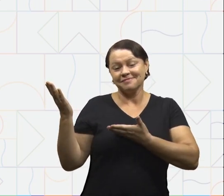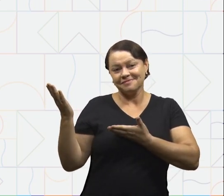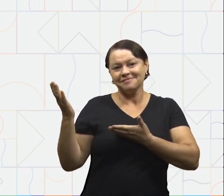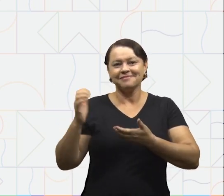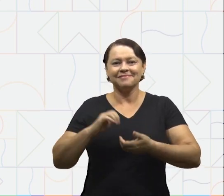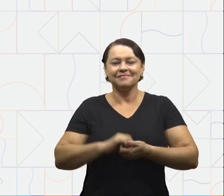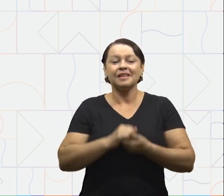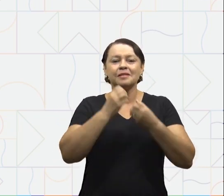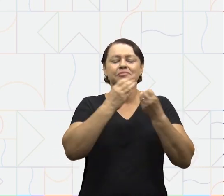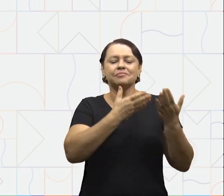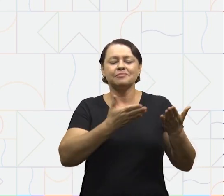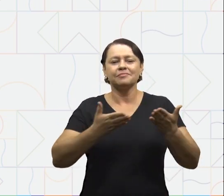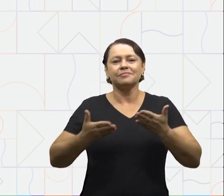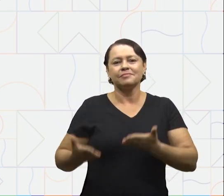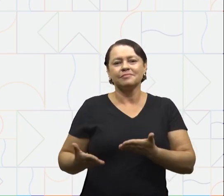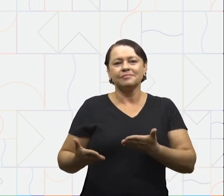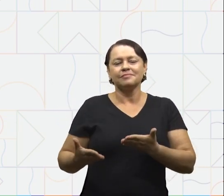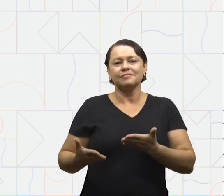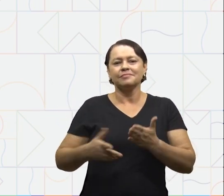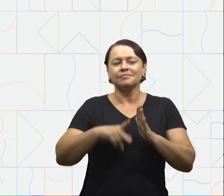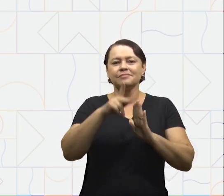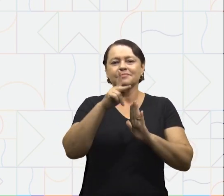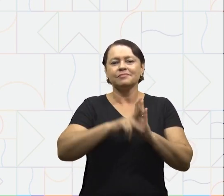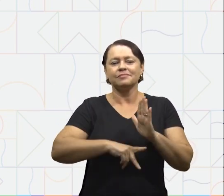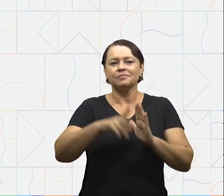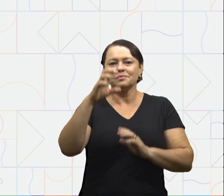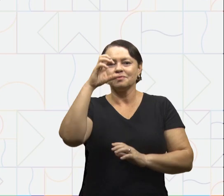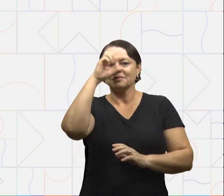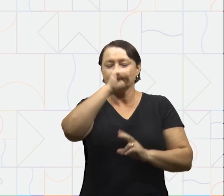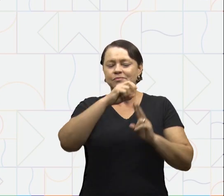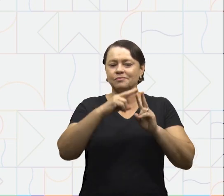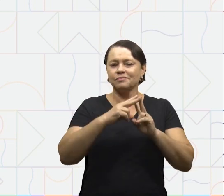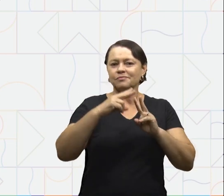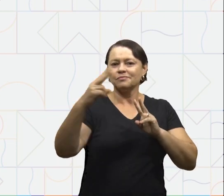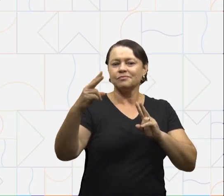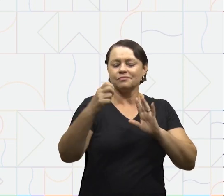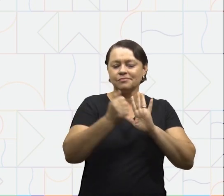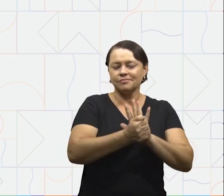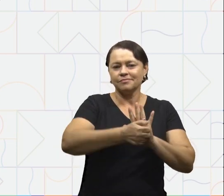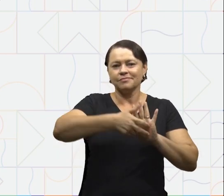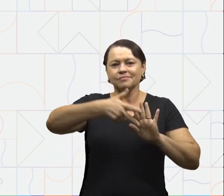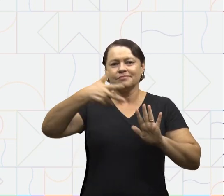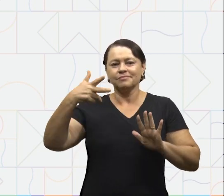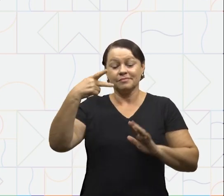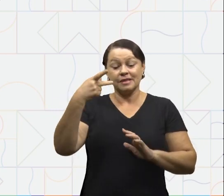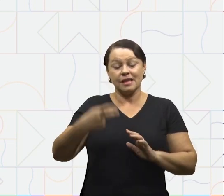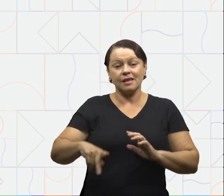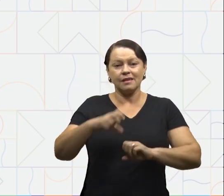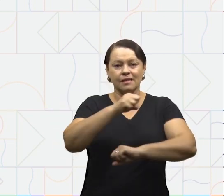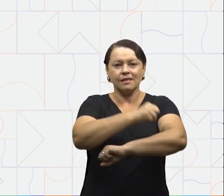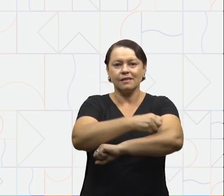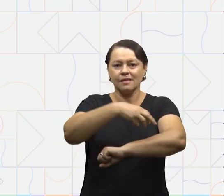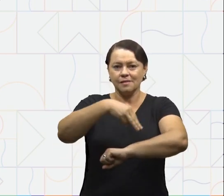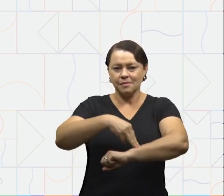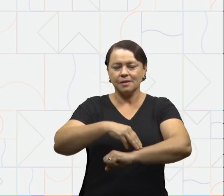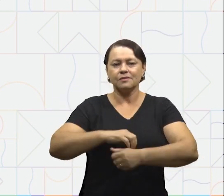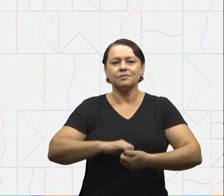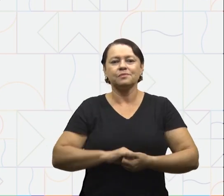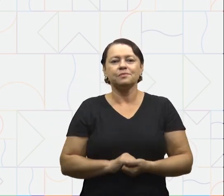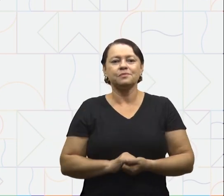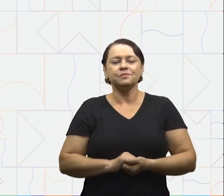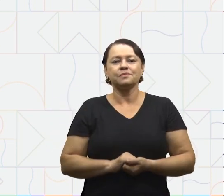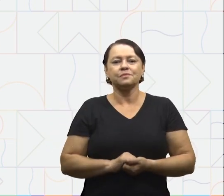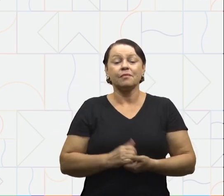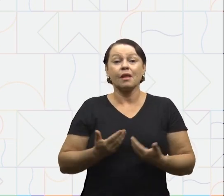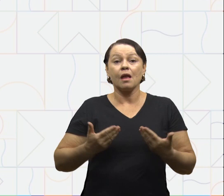surda é: seja bem-vindo ao projeto Aprender a Linda Escola do Centro de Mídias e Tecnologias Educacionais da